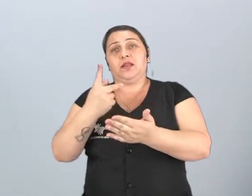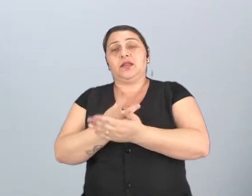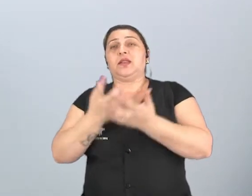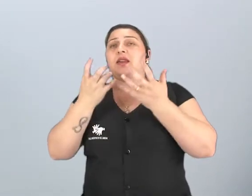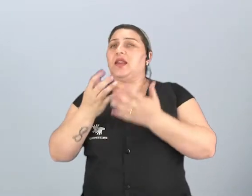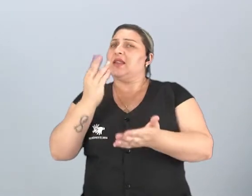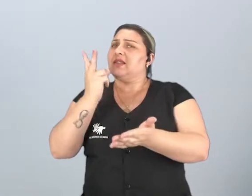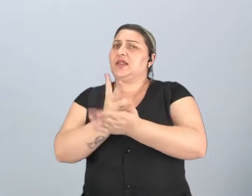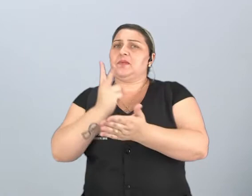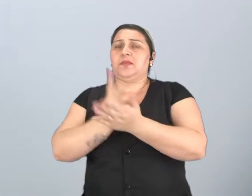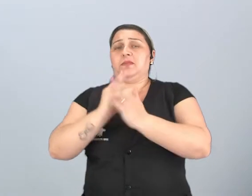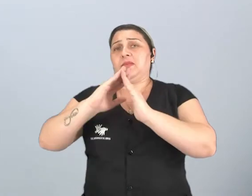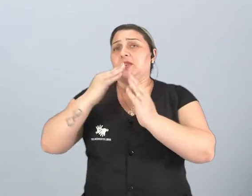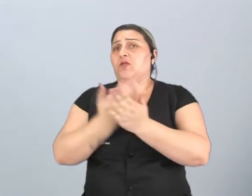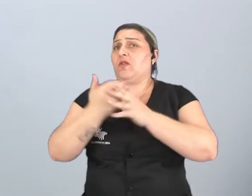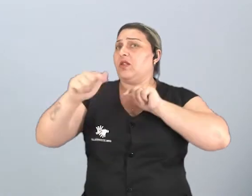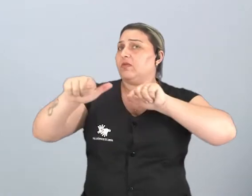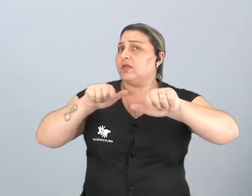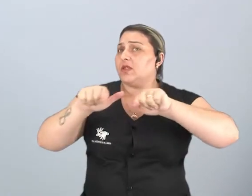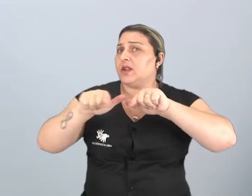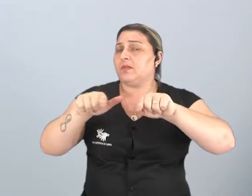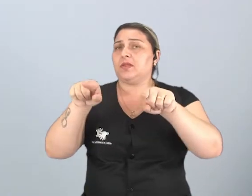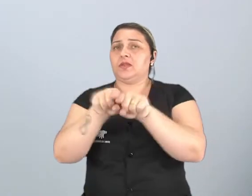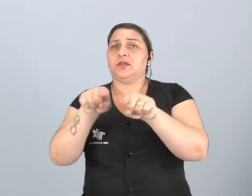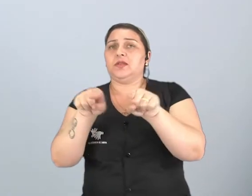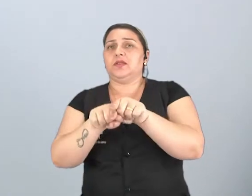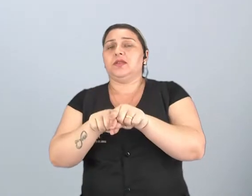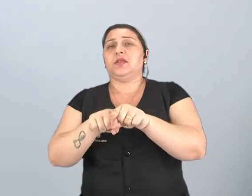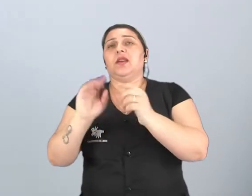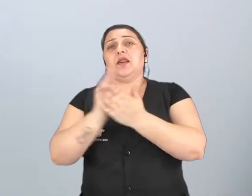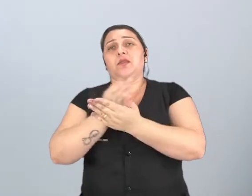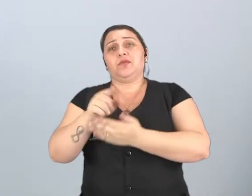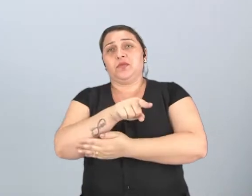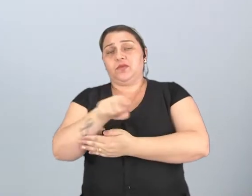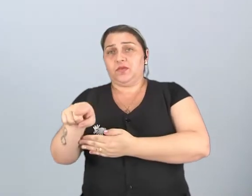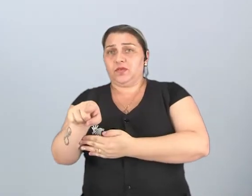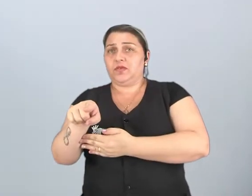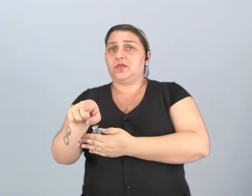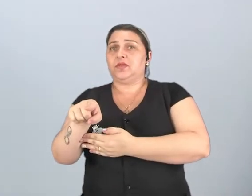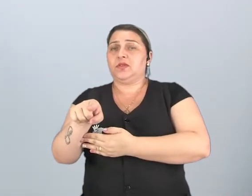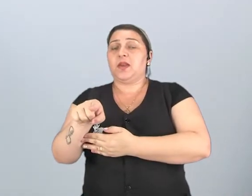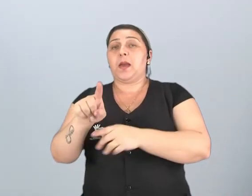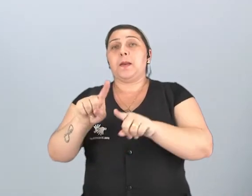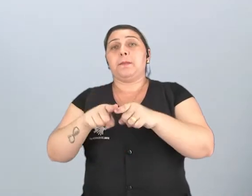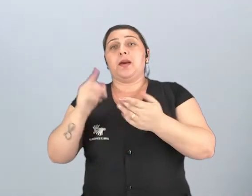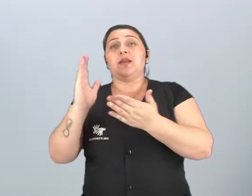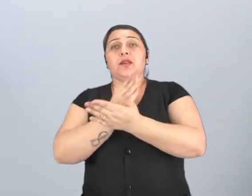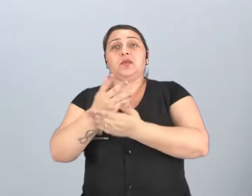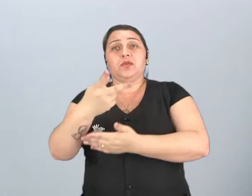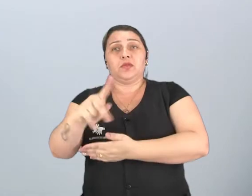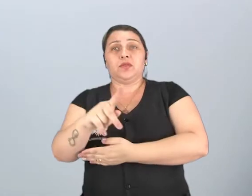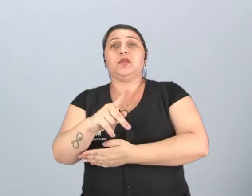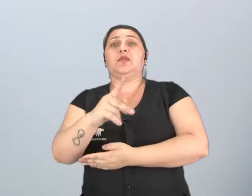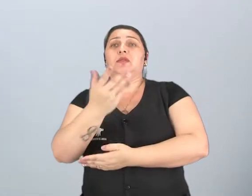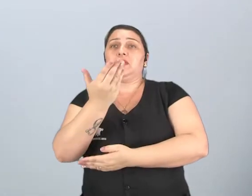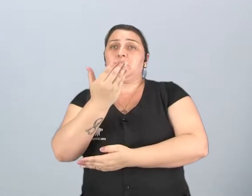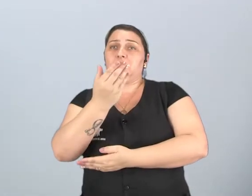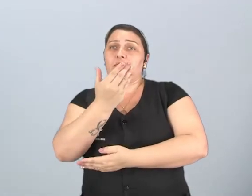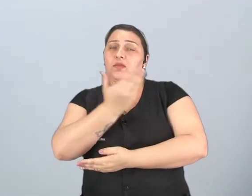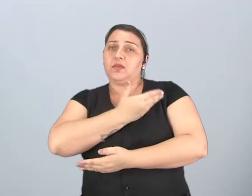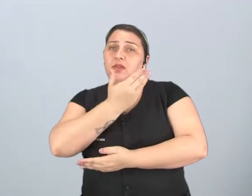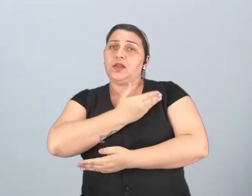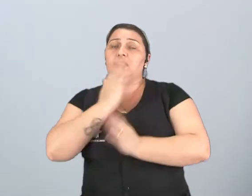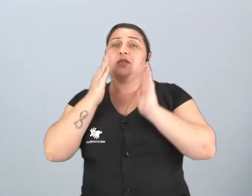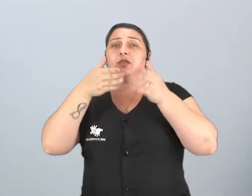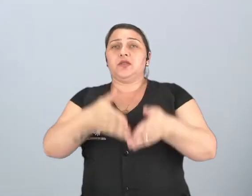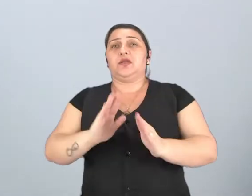querer fazer isso na minha escola também. Muitas das vezes, alguns de vocês, não digo que você, mas alguns dos seus colegas, chegam